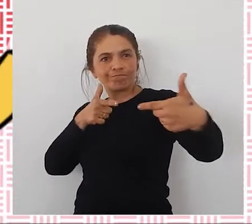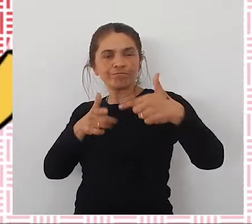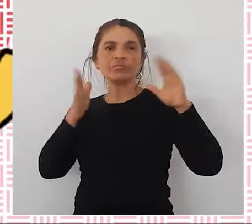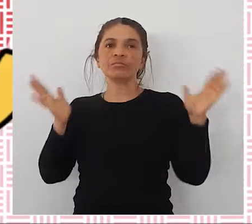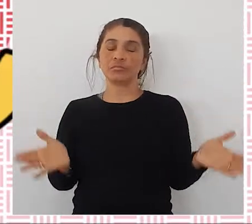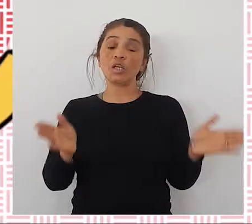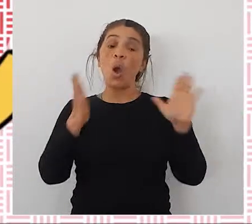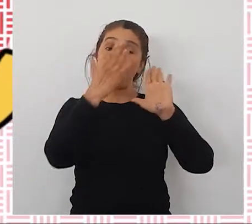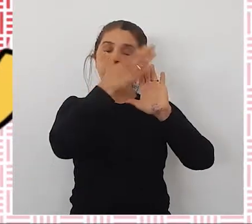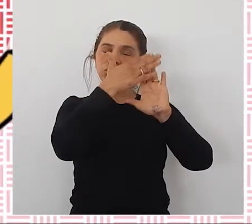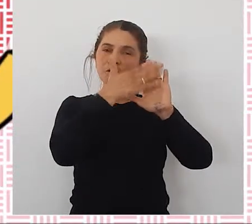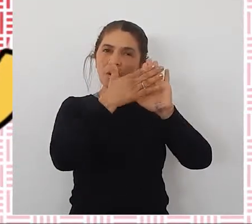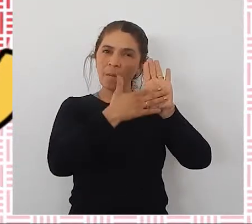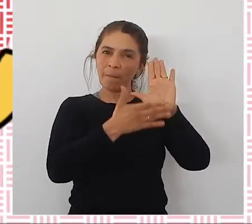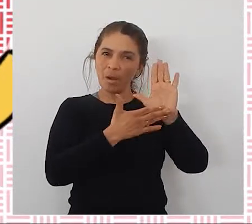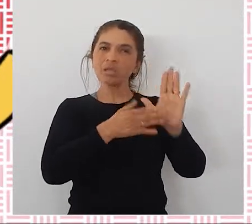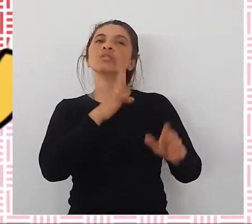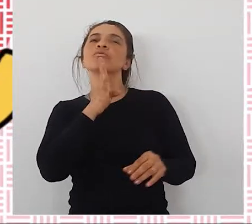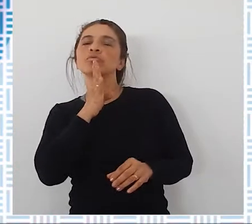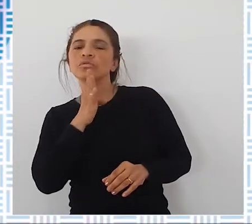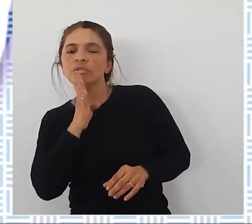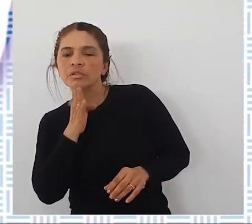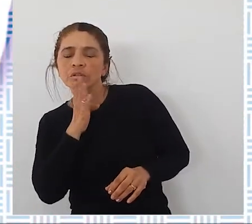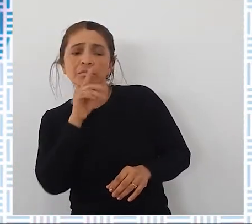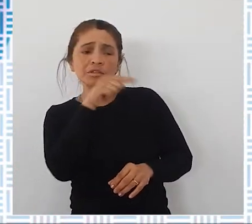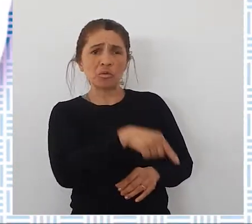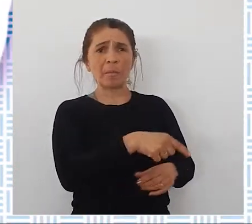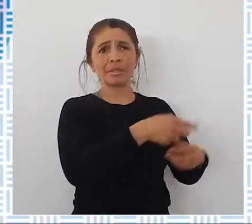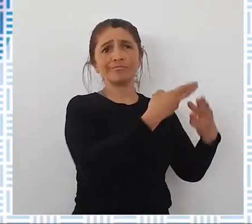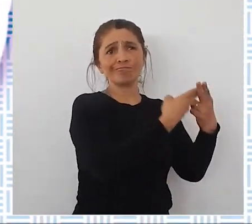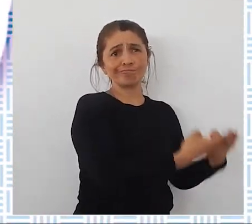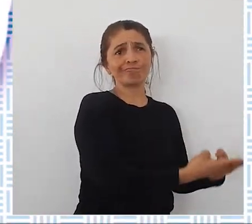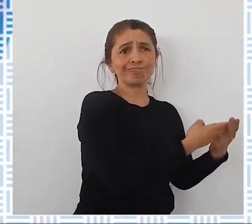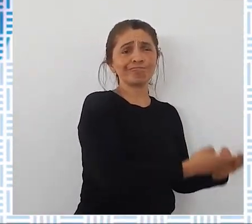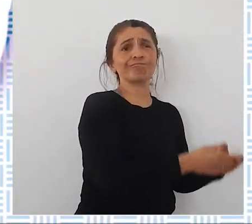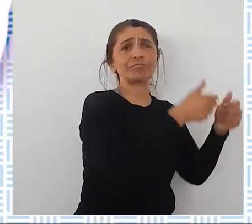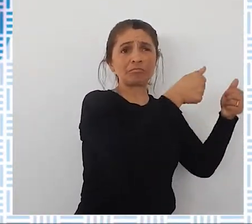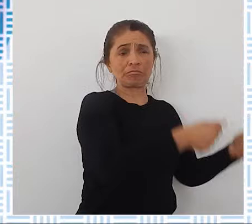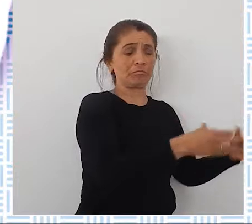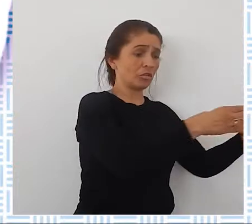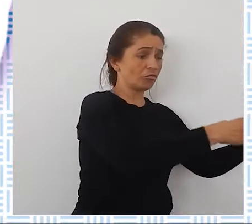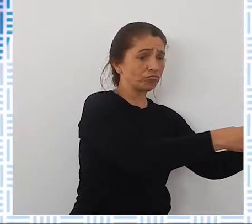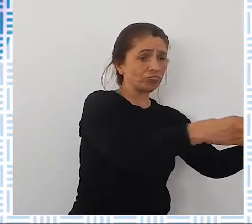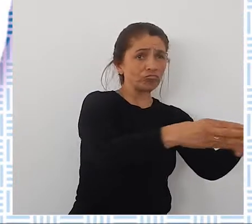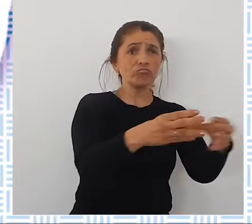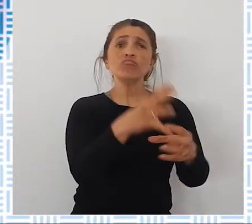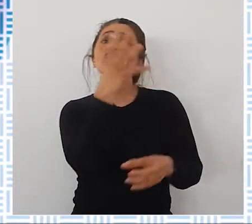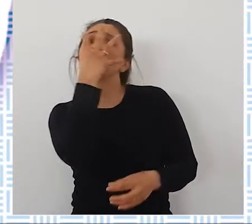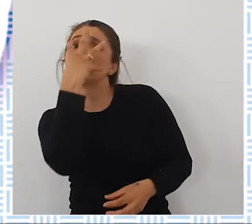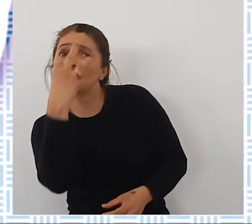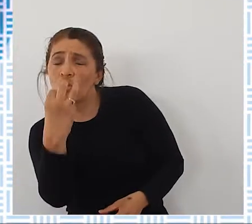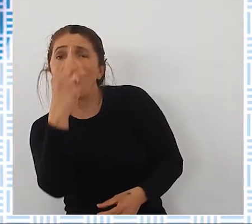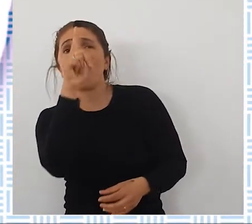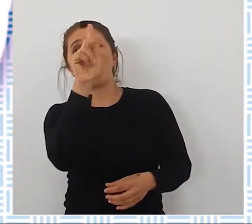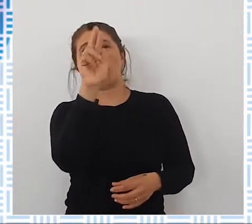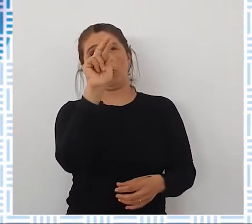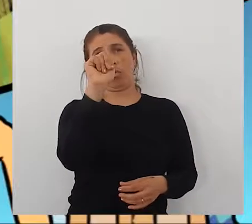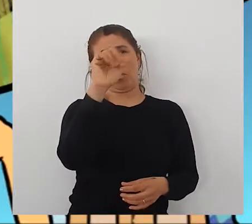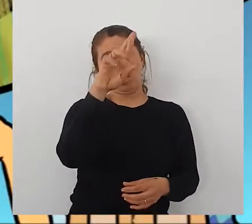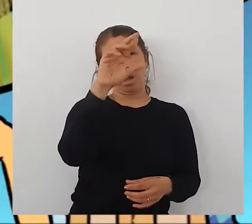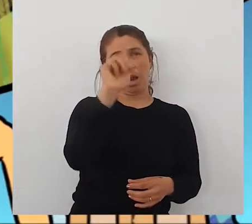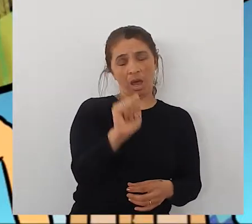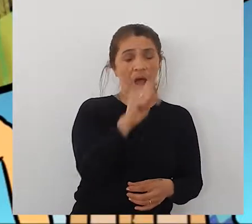utilizando propostas e conhecimento para as pessoas e garantindo a segurança de pequena e solitária população de